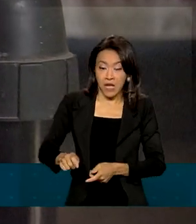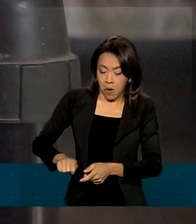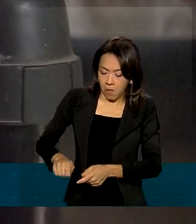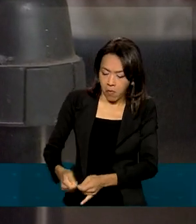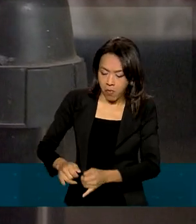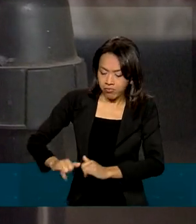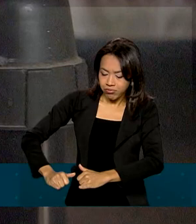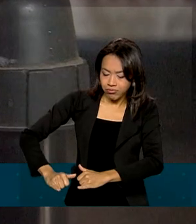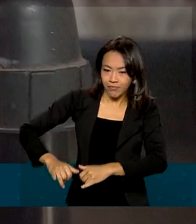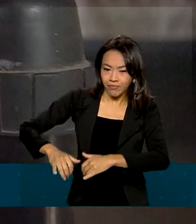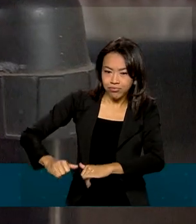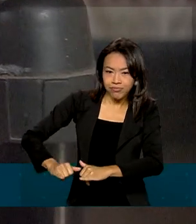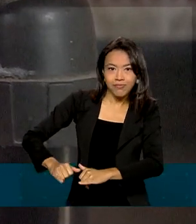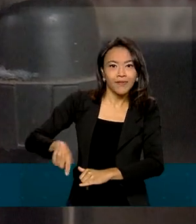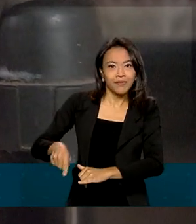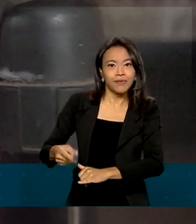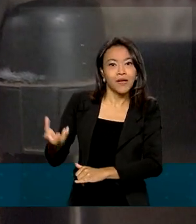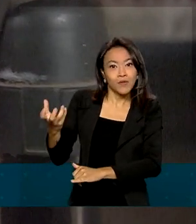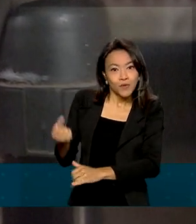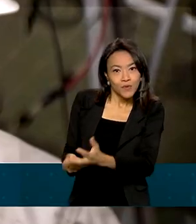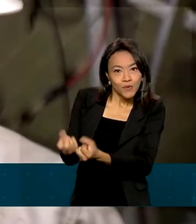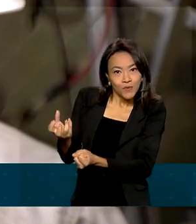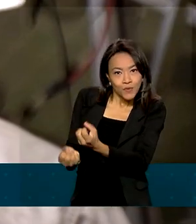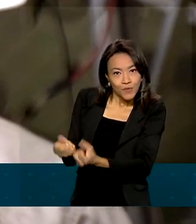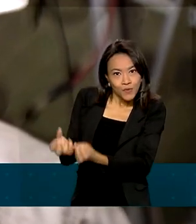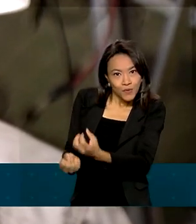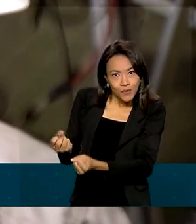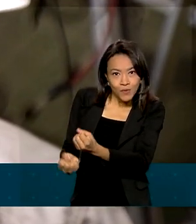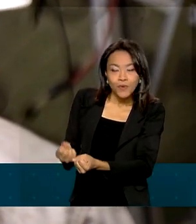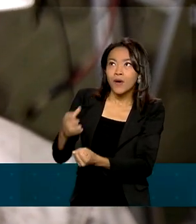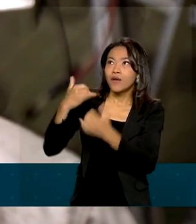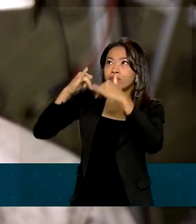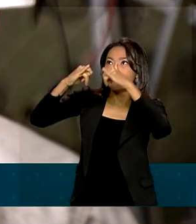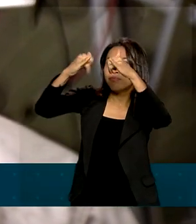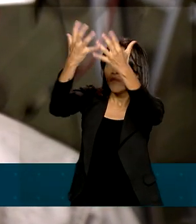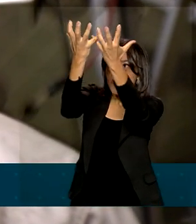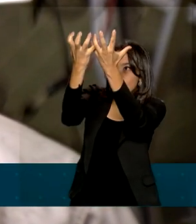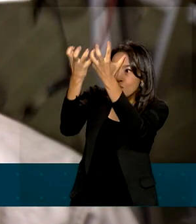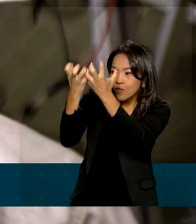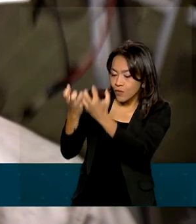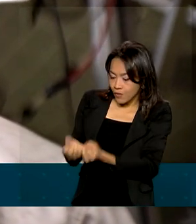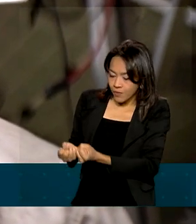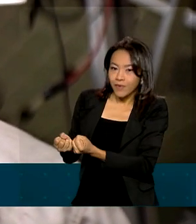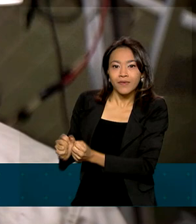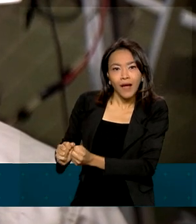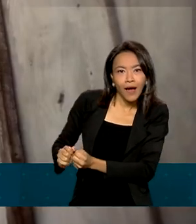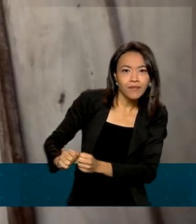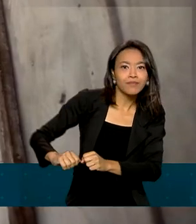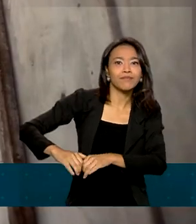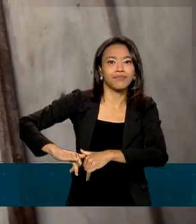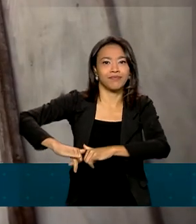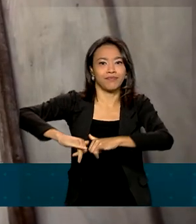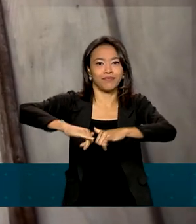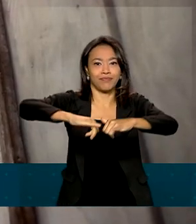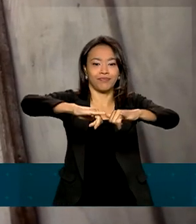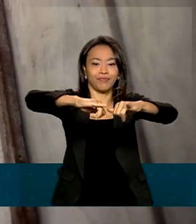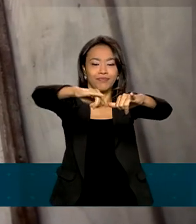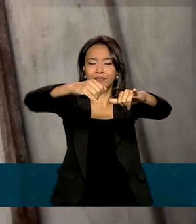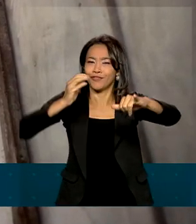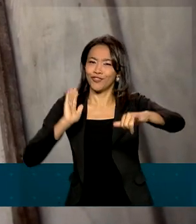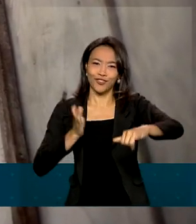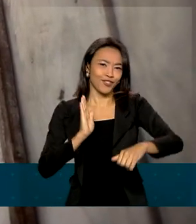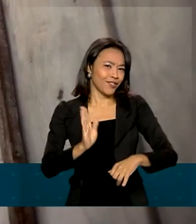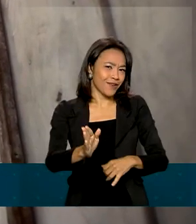de última geração armazenar essa energia o que permite a disponibilidade de luz de forma ininterrupta